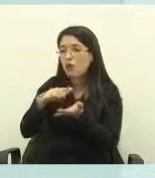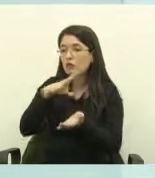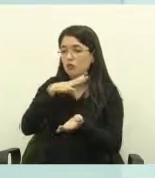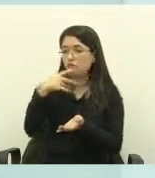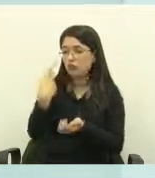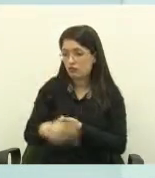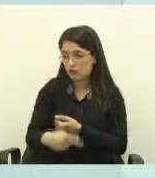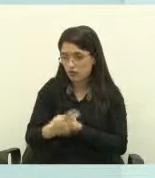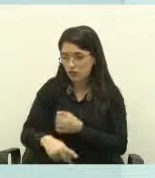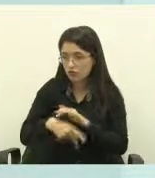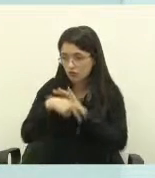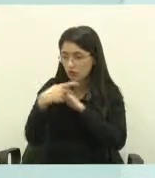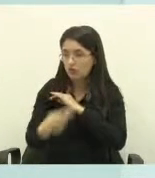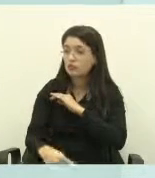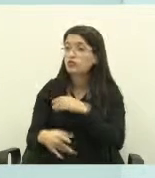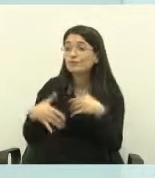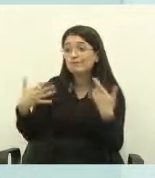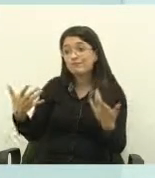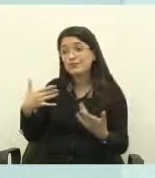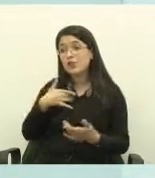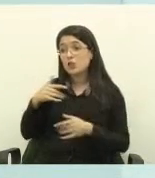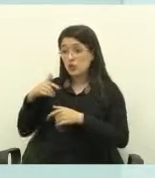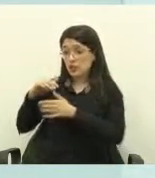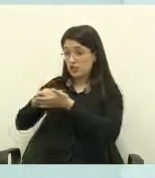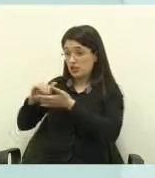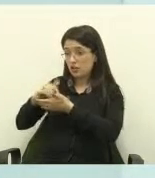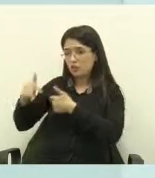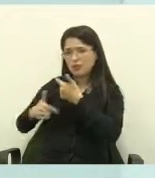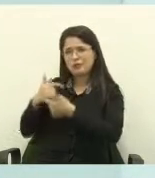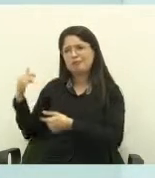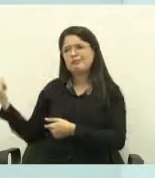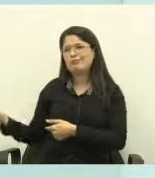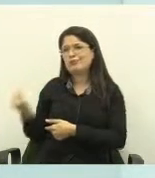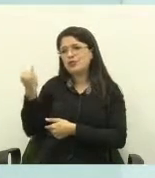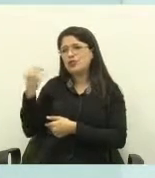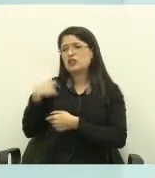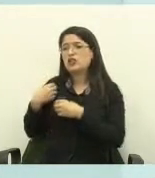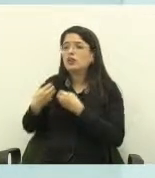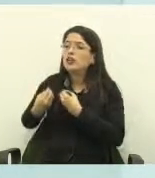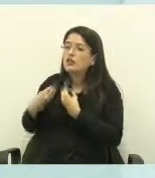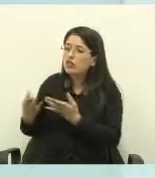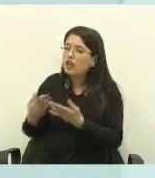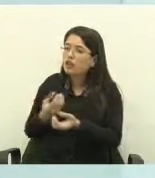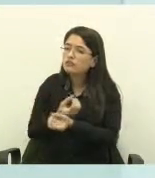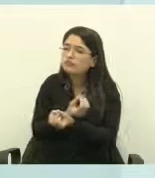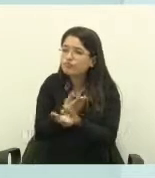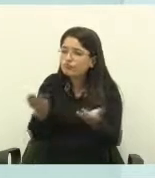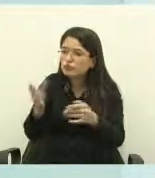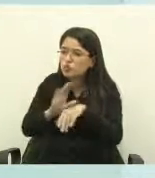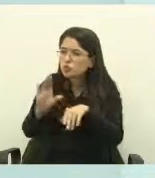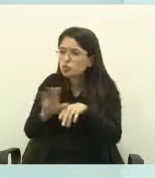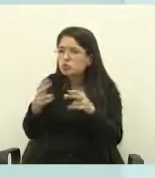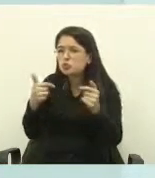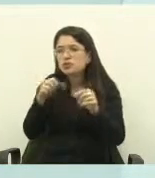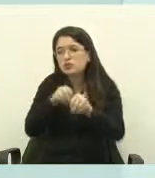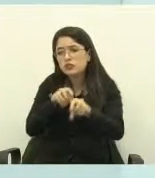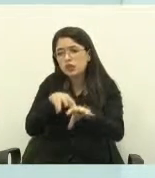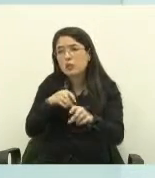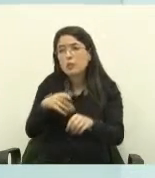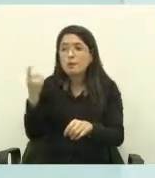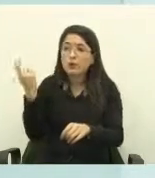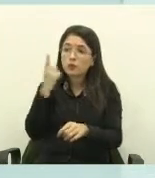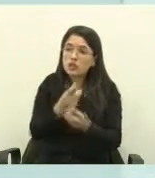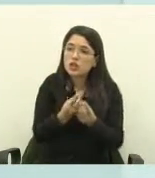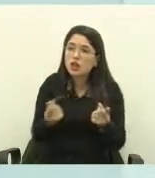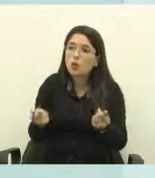para qualificar esses trabalhadores para voltar para o mercado de trabalho. Hoje Guarulhos é uma cidade industrial e também de serviços. Nós